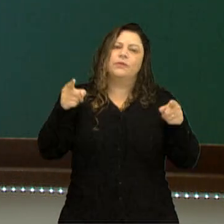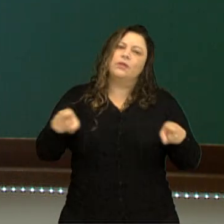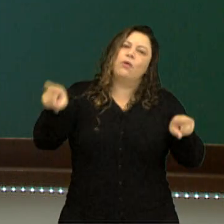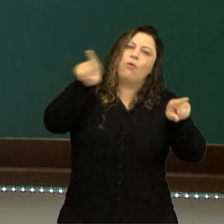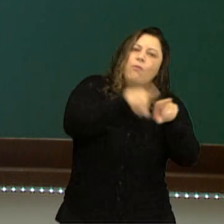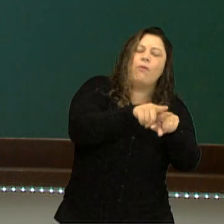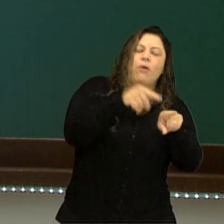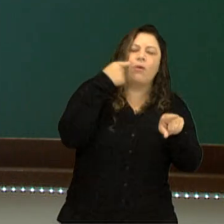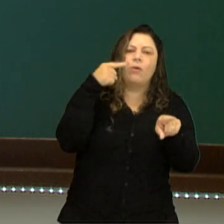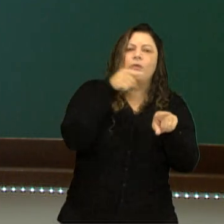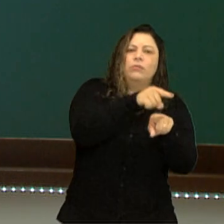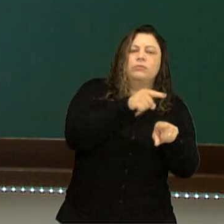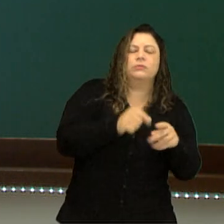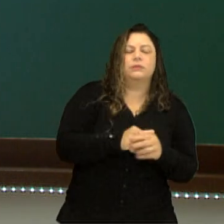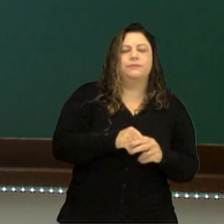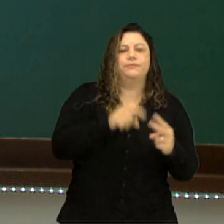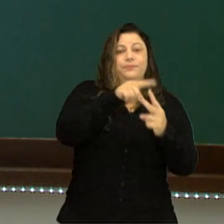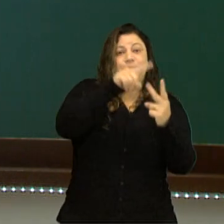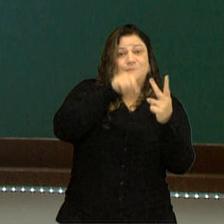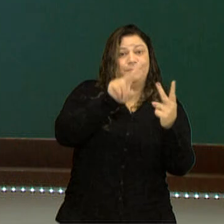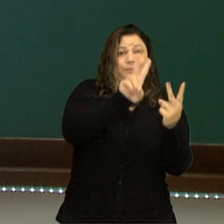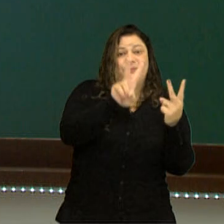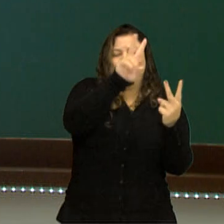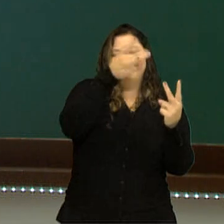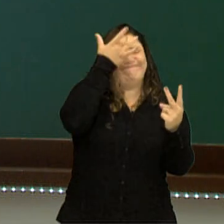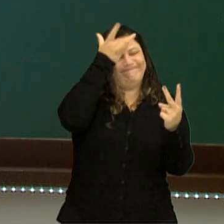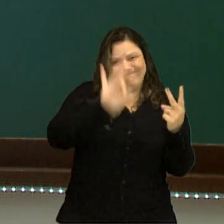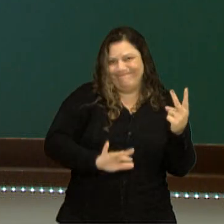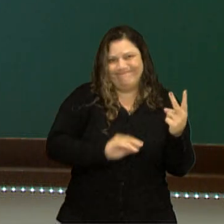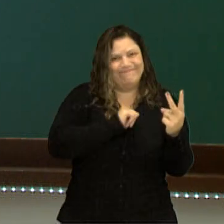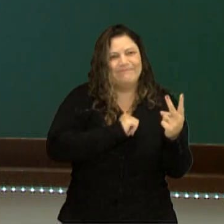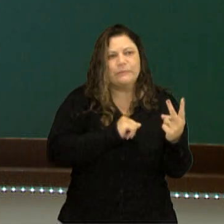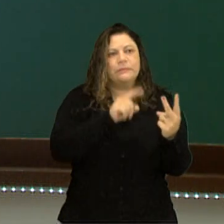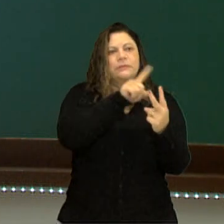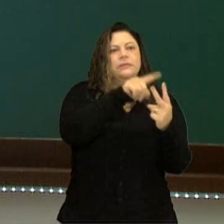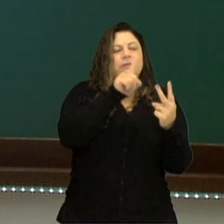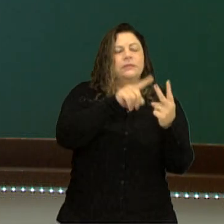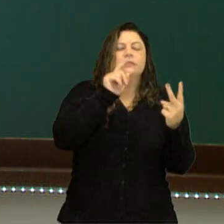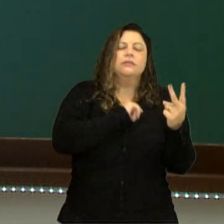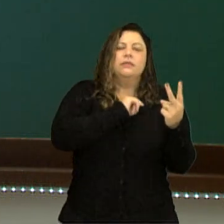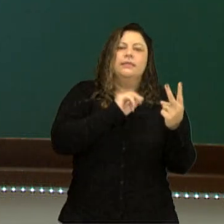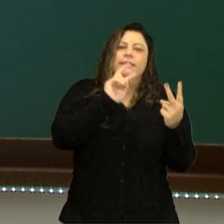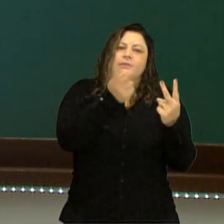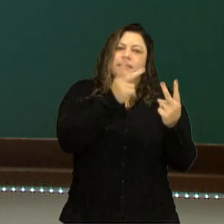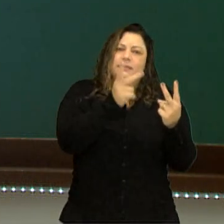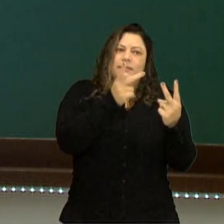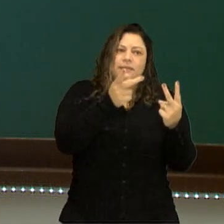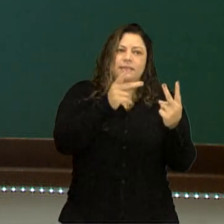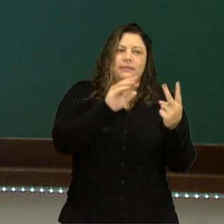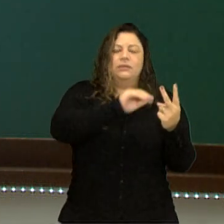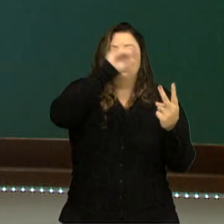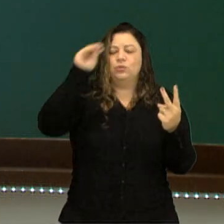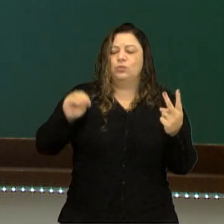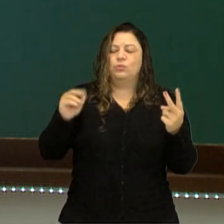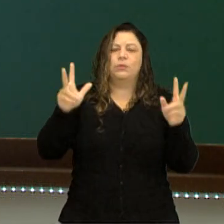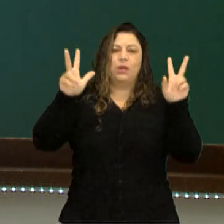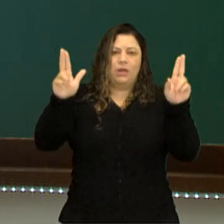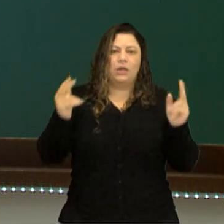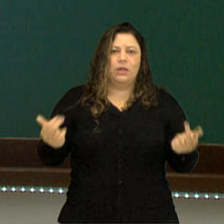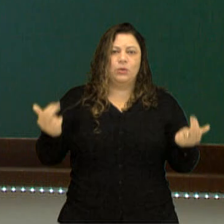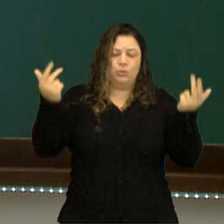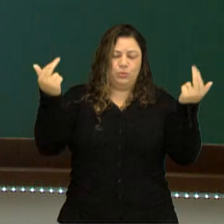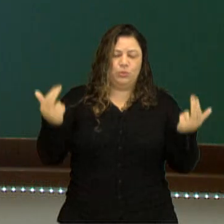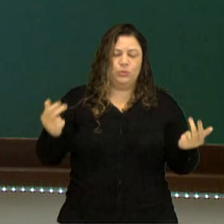com dois valores que eu não conhecia, né? Como os dois volumes são iguais, eu não tinha esse H, então eu posso igualar os dois